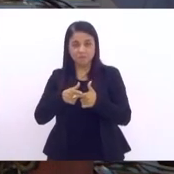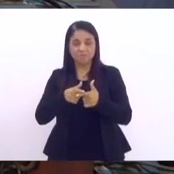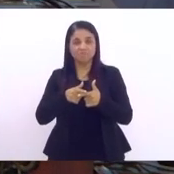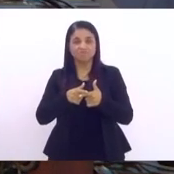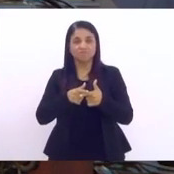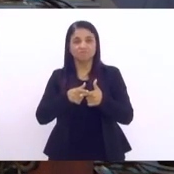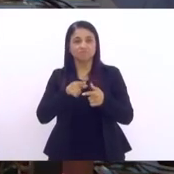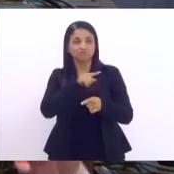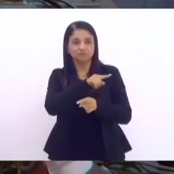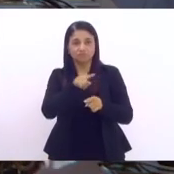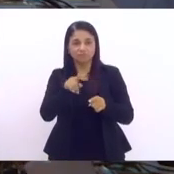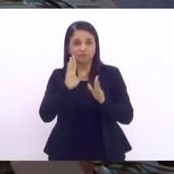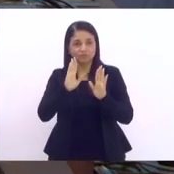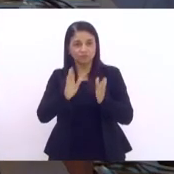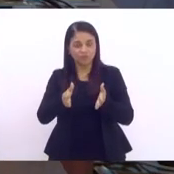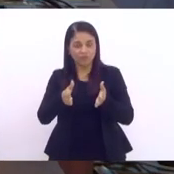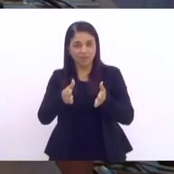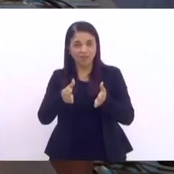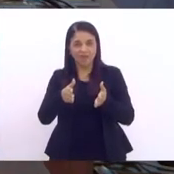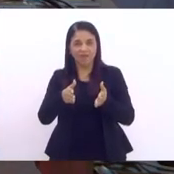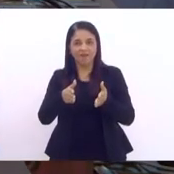devidamente